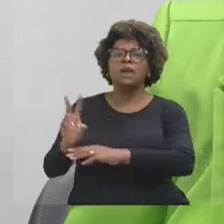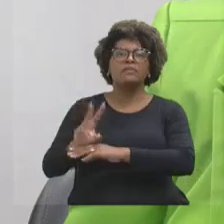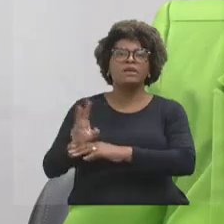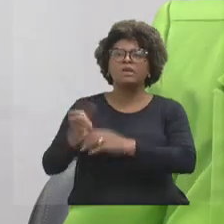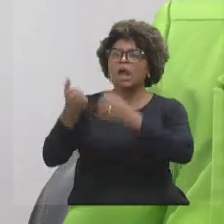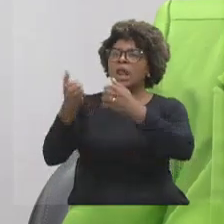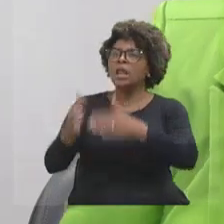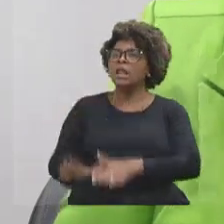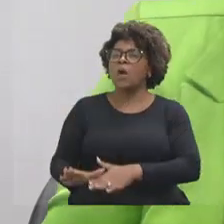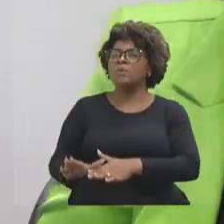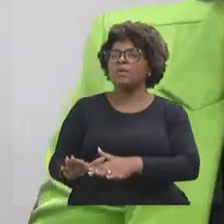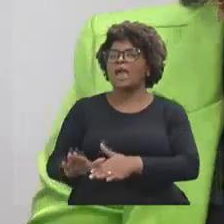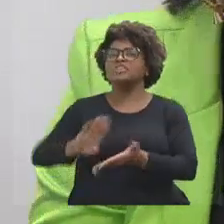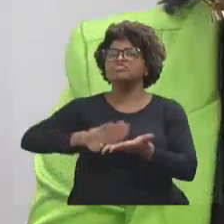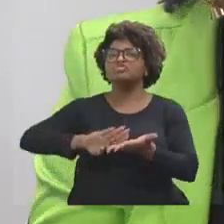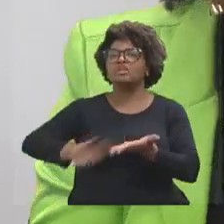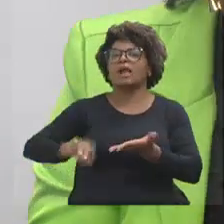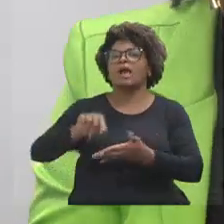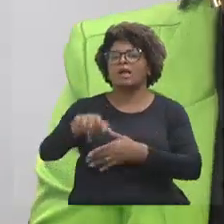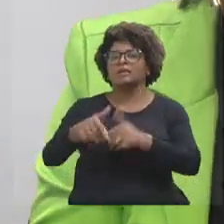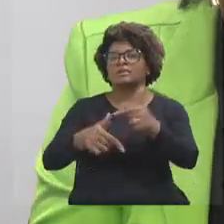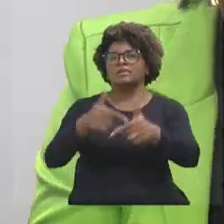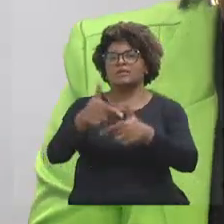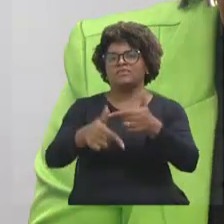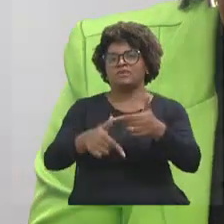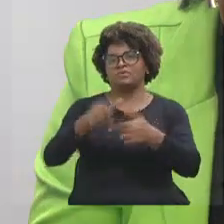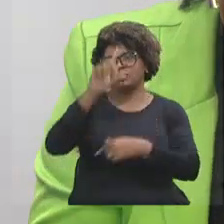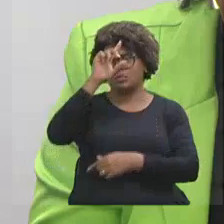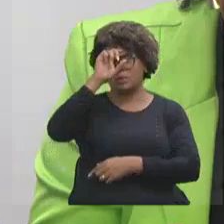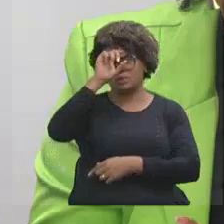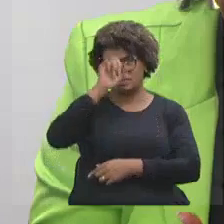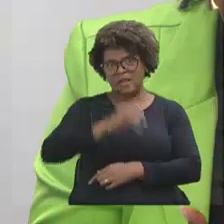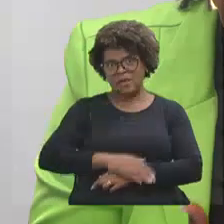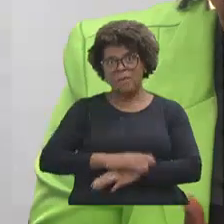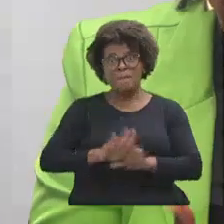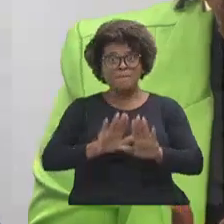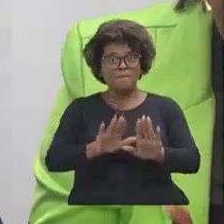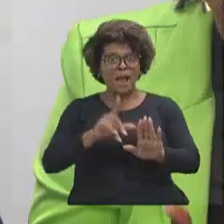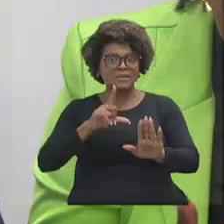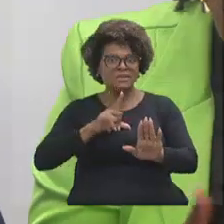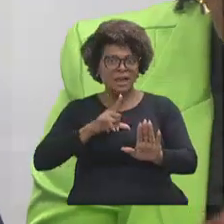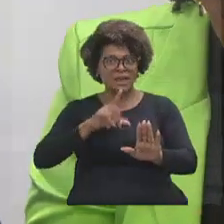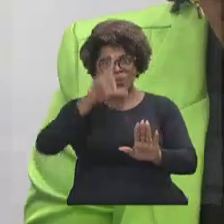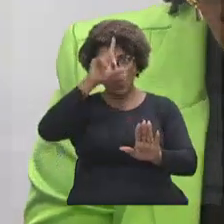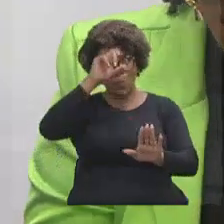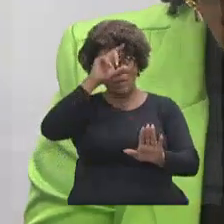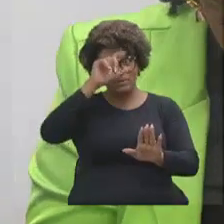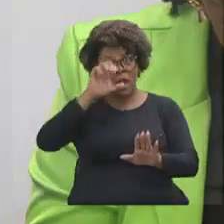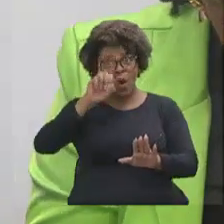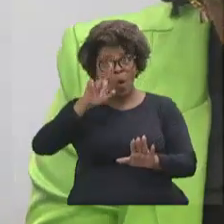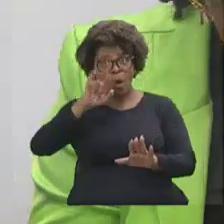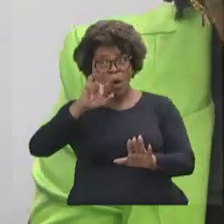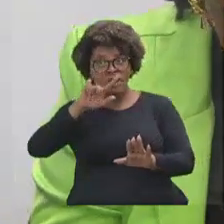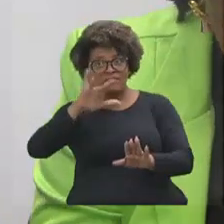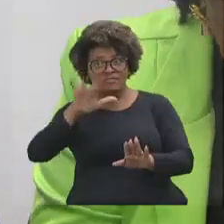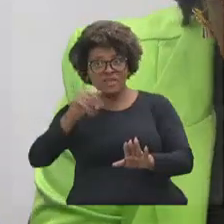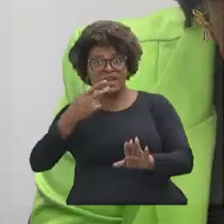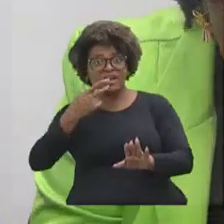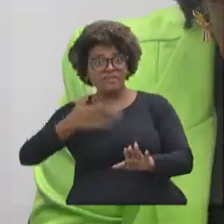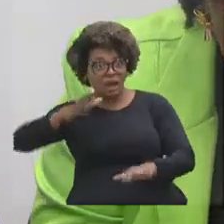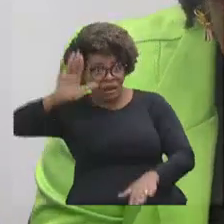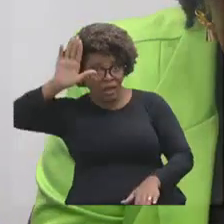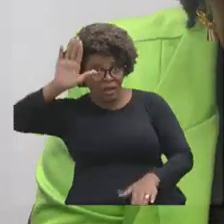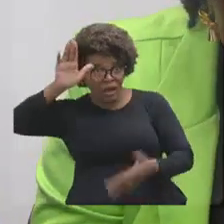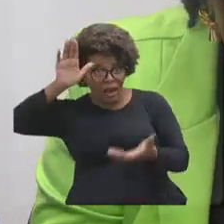desabilitar um hospital aí vem o hospital de Oliveira e fala o seguinte me habilita eu não quero um centavo do